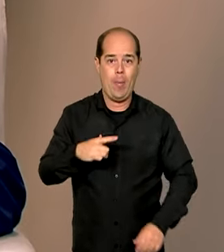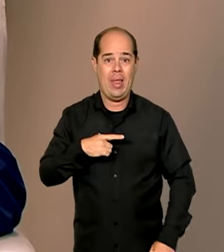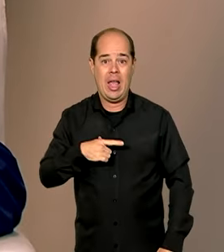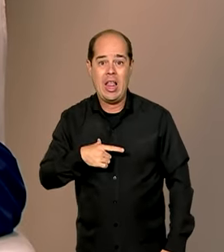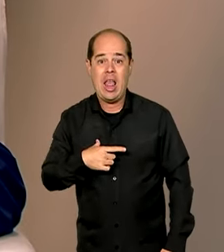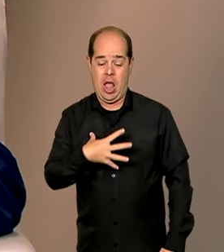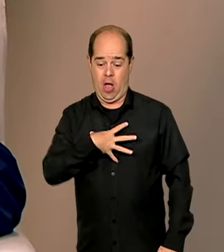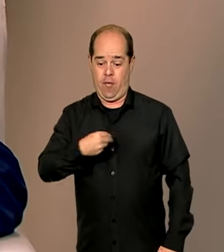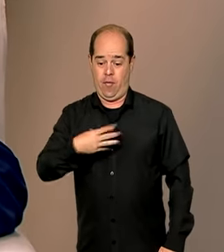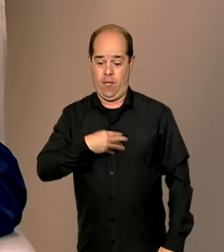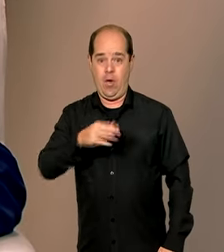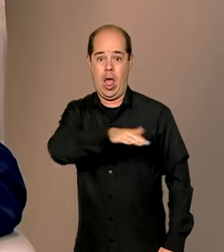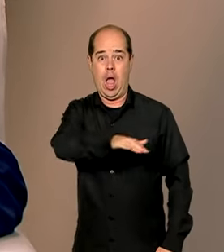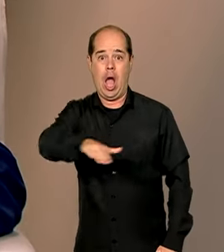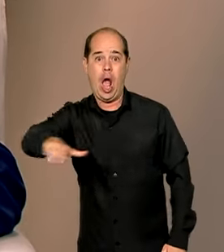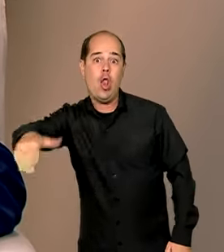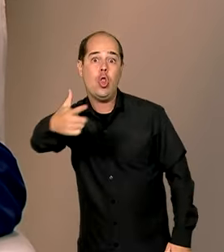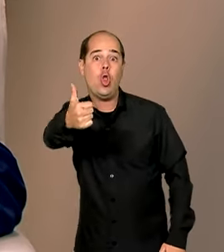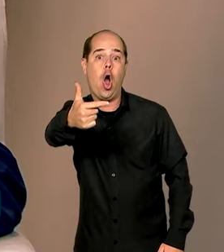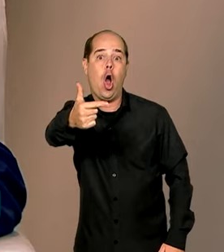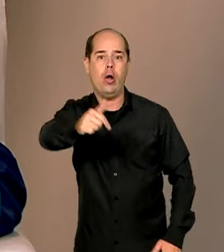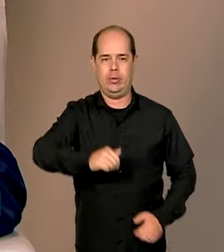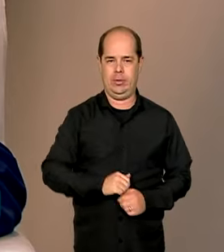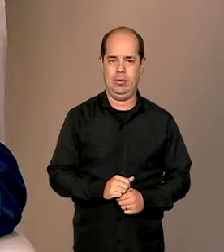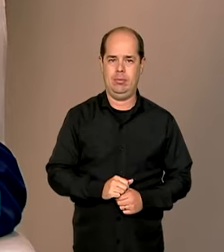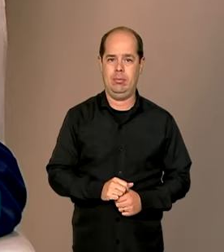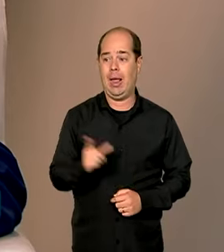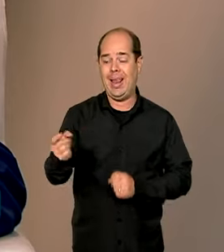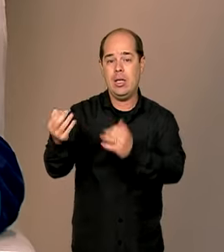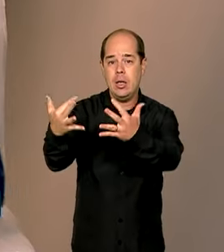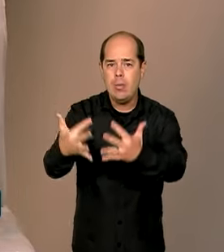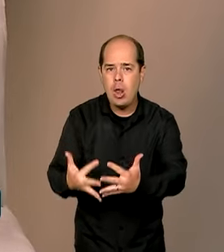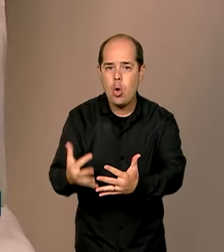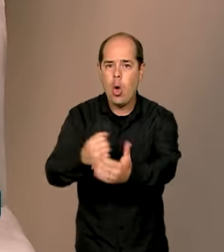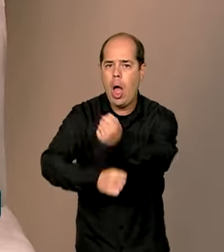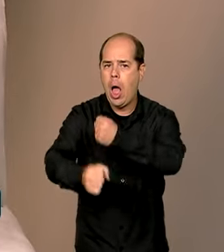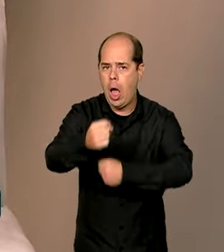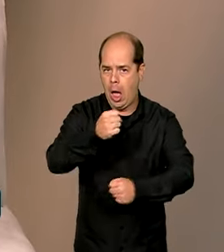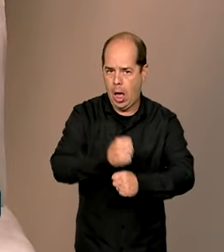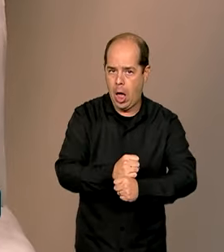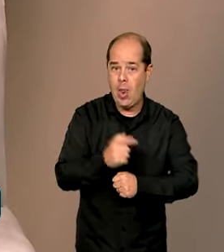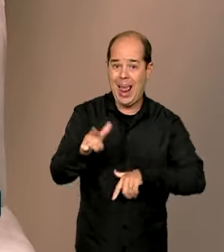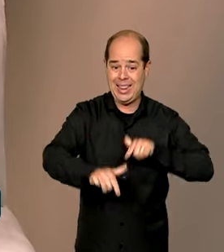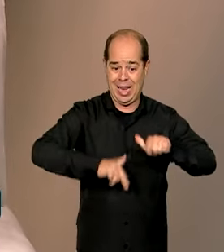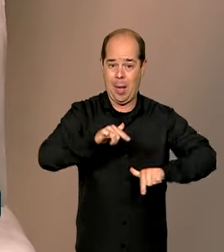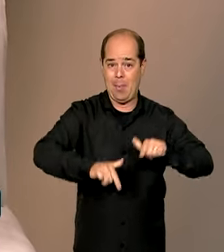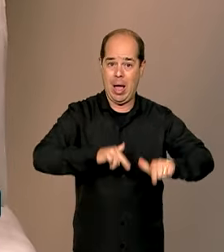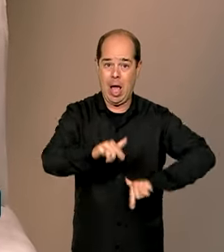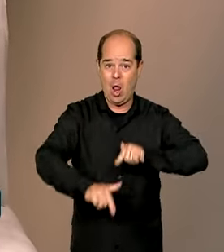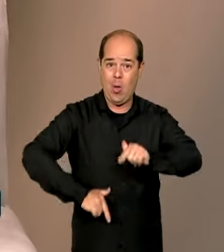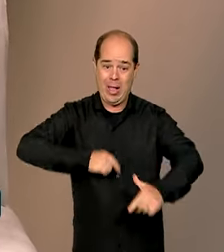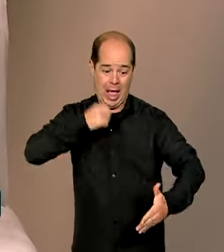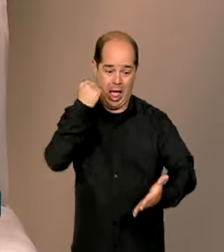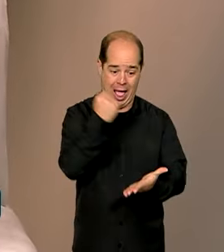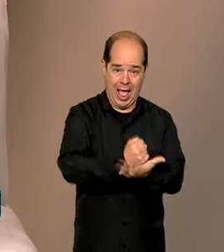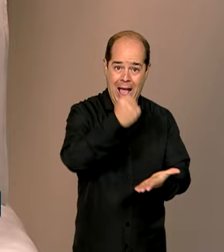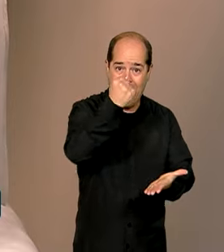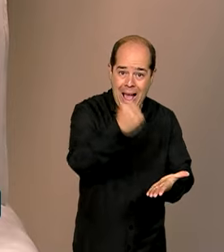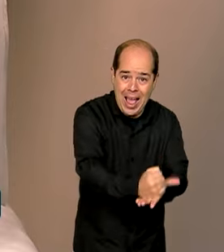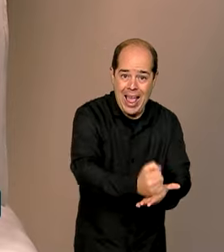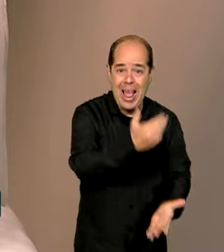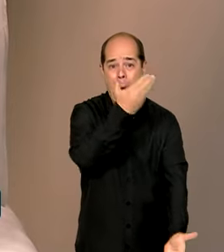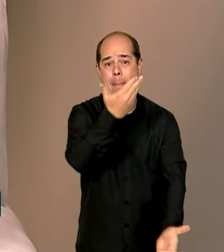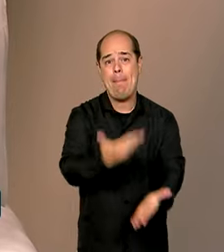e ela contou que trabalhava o ano passado e ali, quando ela assinou a carteira, perdeu o Auxílio